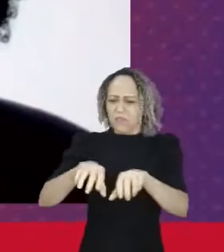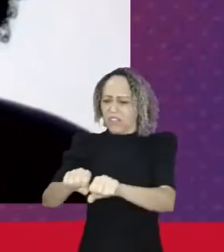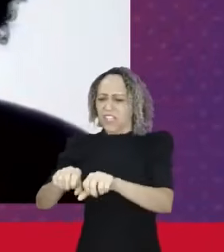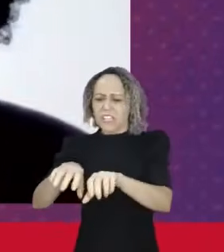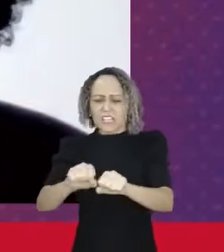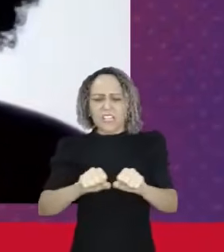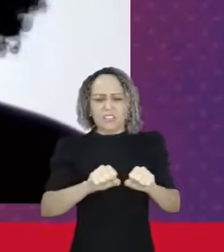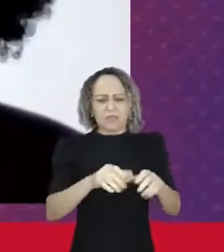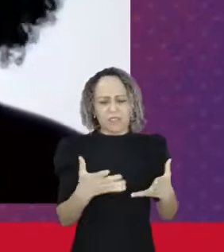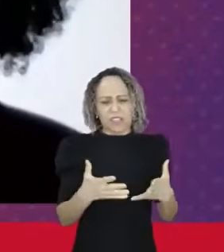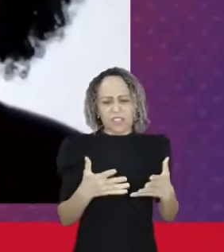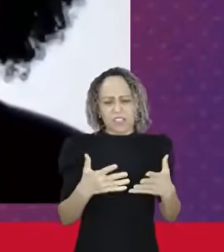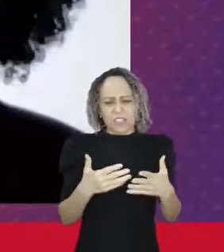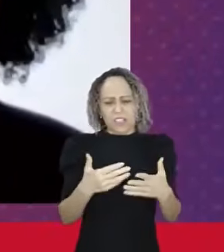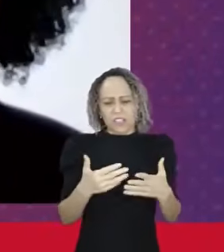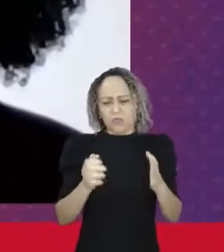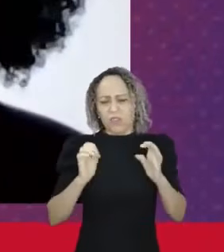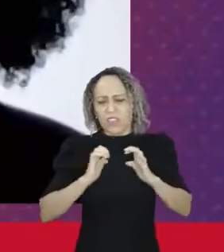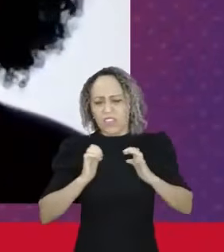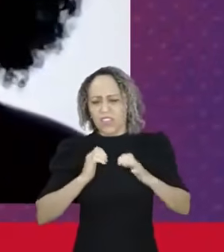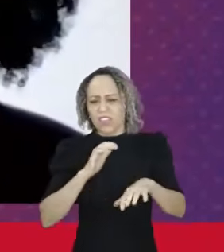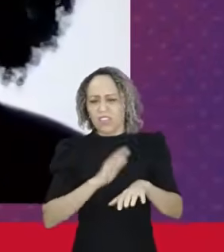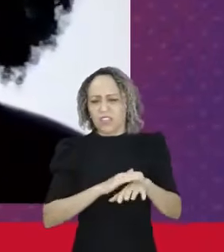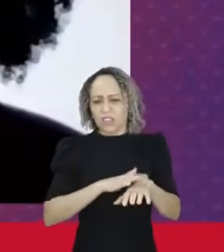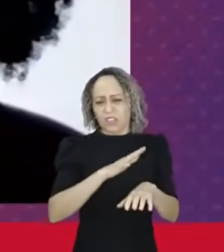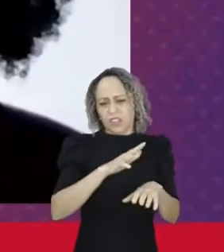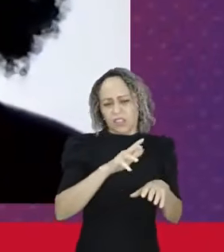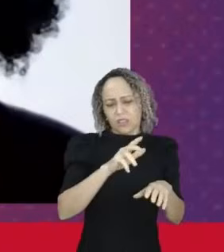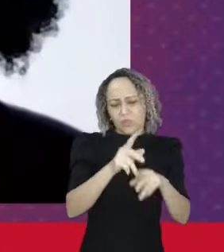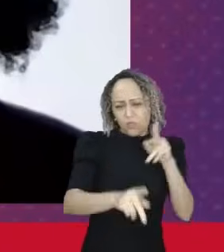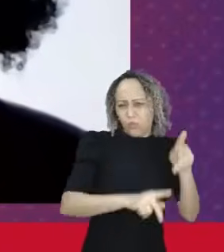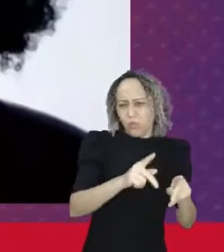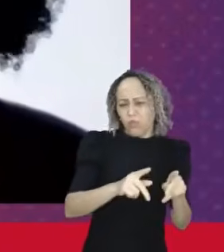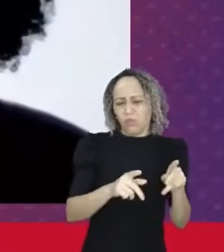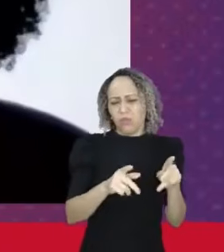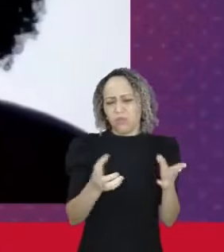há uma associação entre ecocídio,